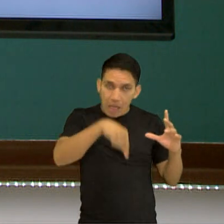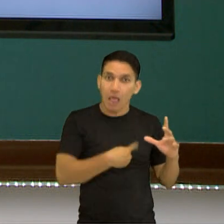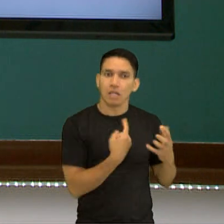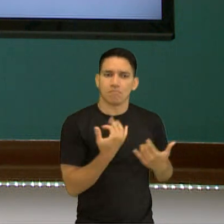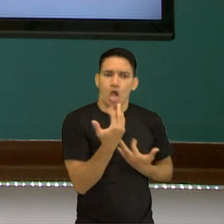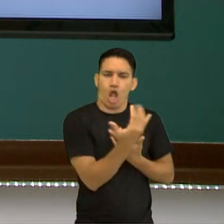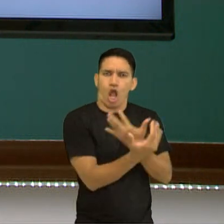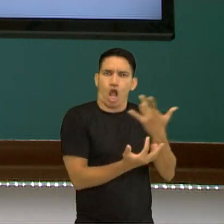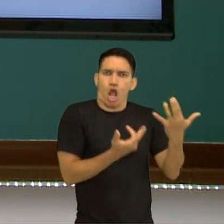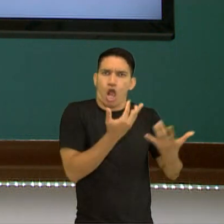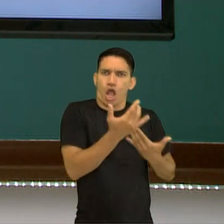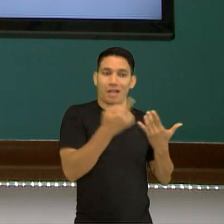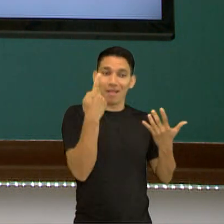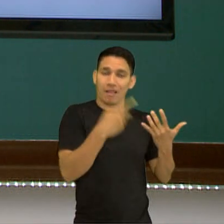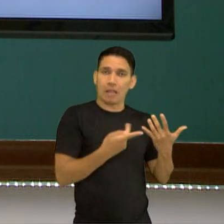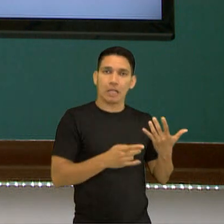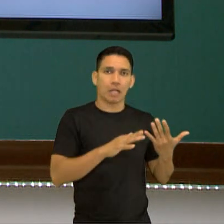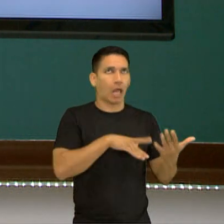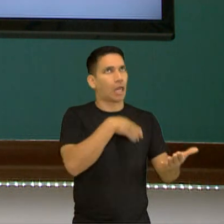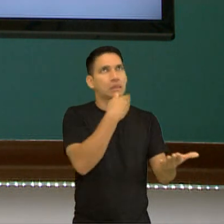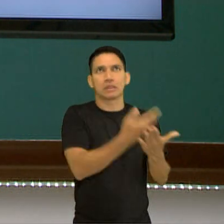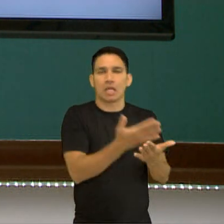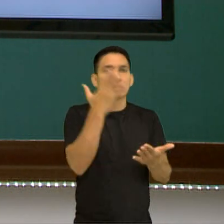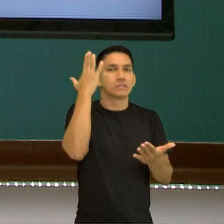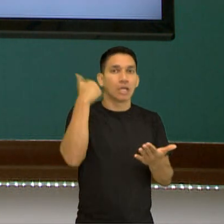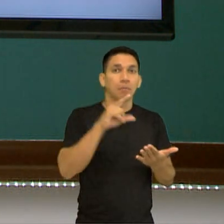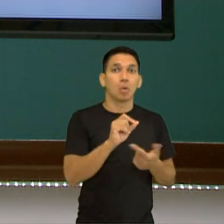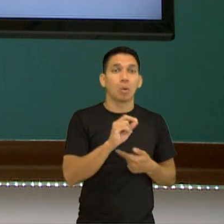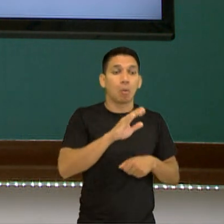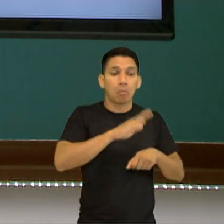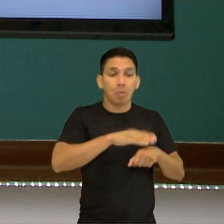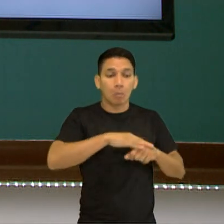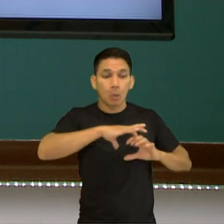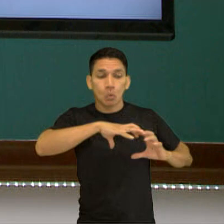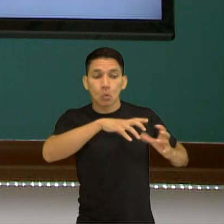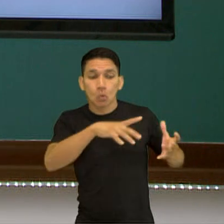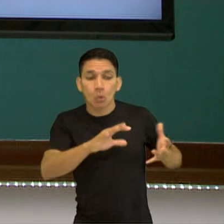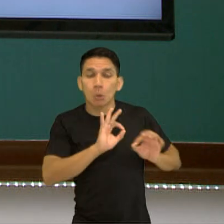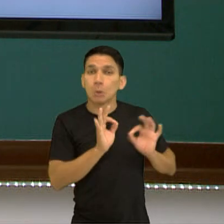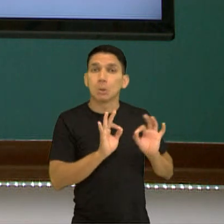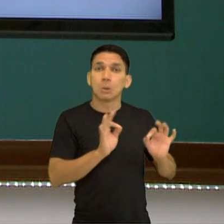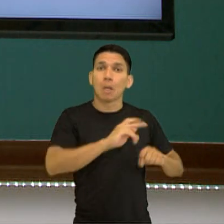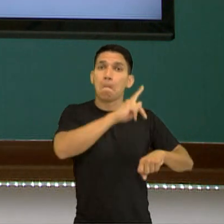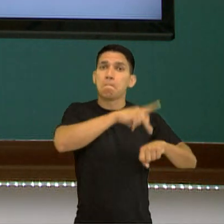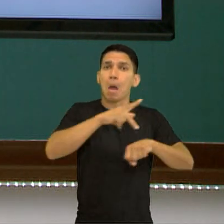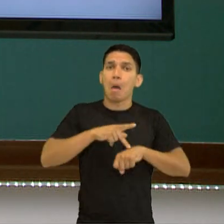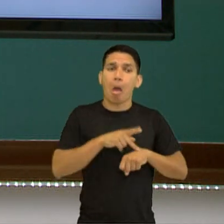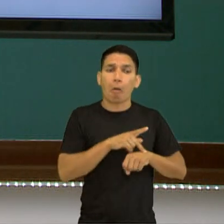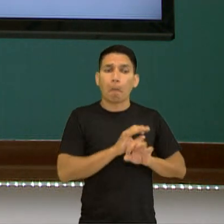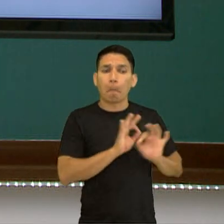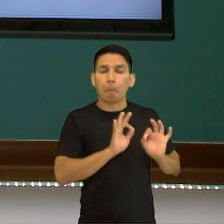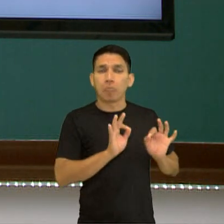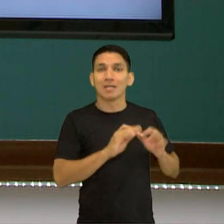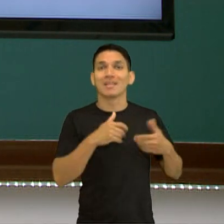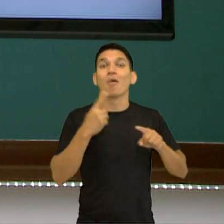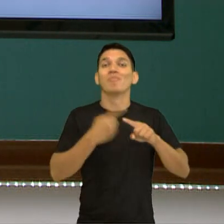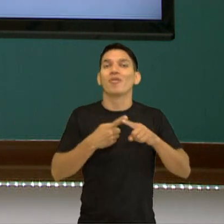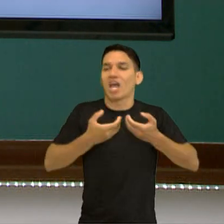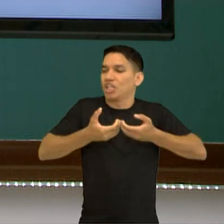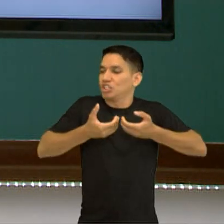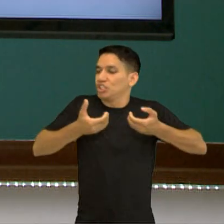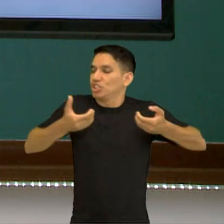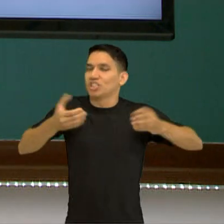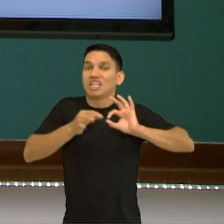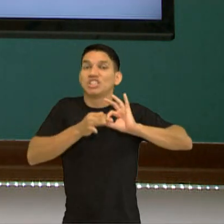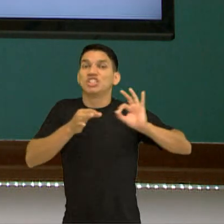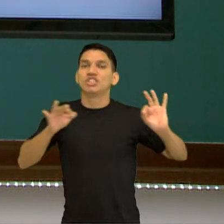não dispõe, até onde a ciência sabe, de uma superfície rochosa. Então, em função da distância que ele está do Sol,